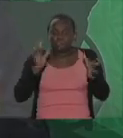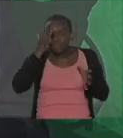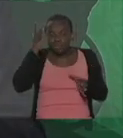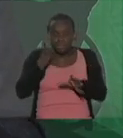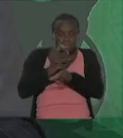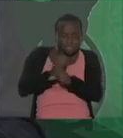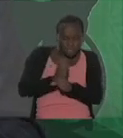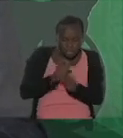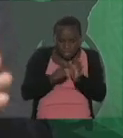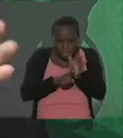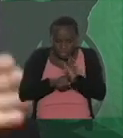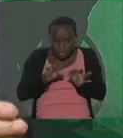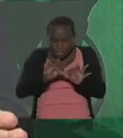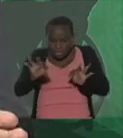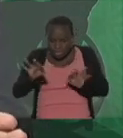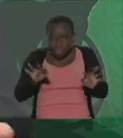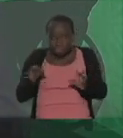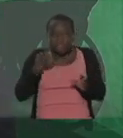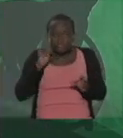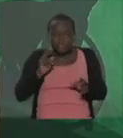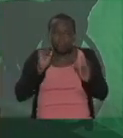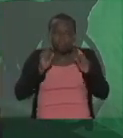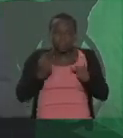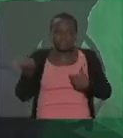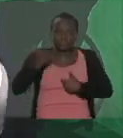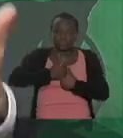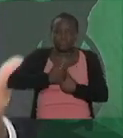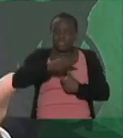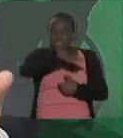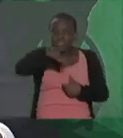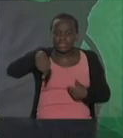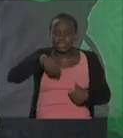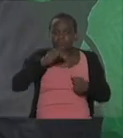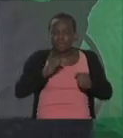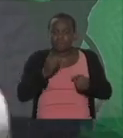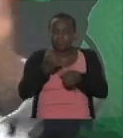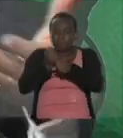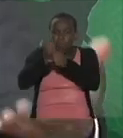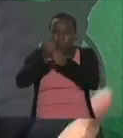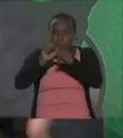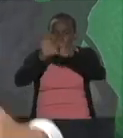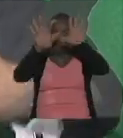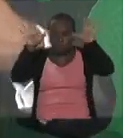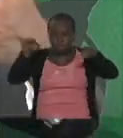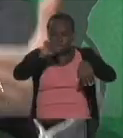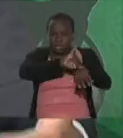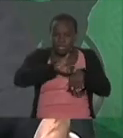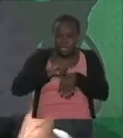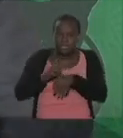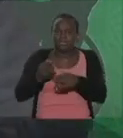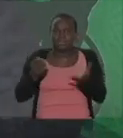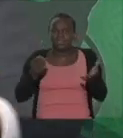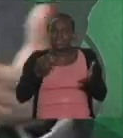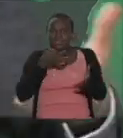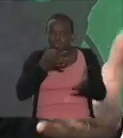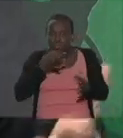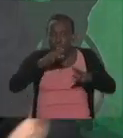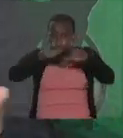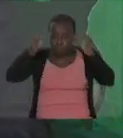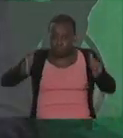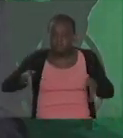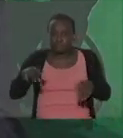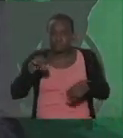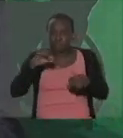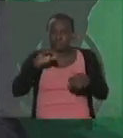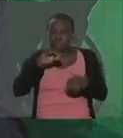autorizou quem calculou quem verificou que se podia colocar naquela cobertura a quantidade de fogos equipamentos de som que foram